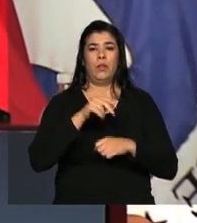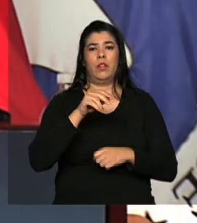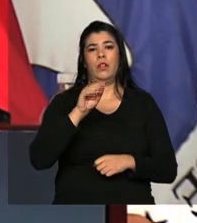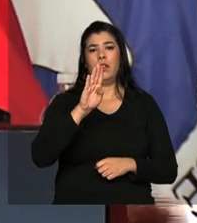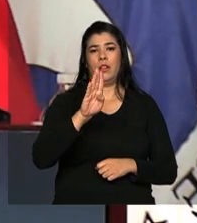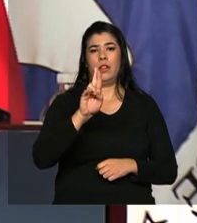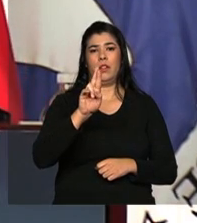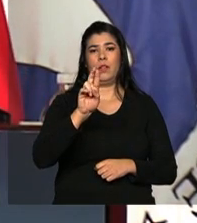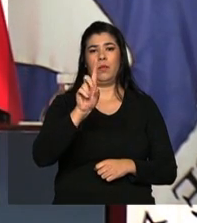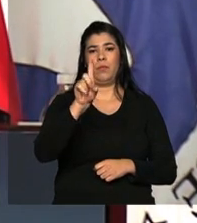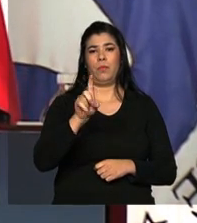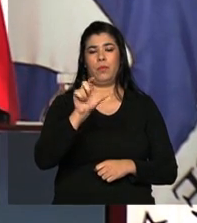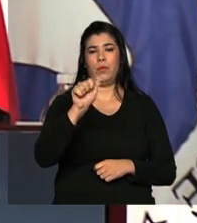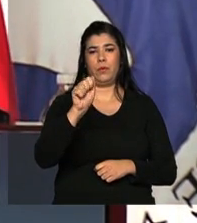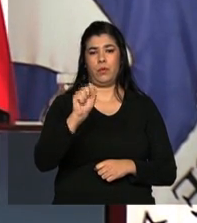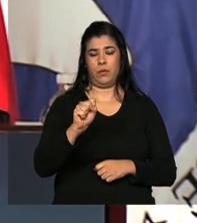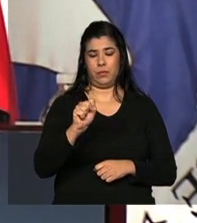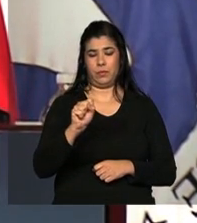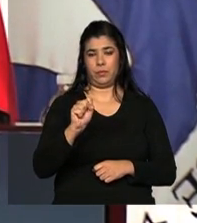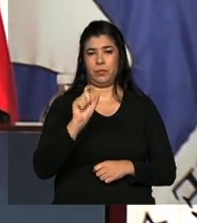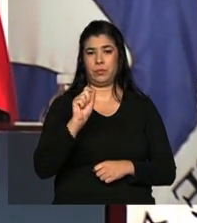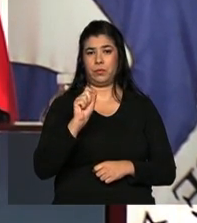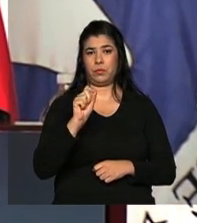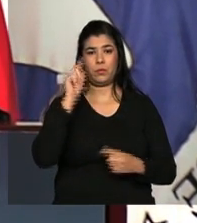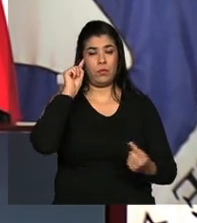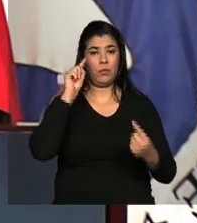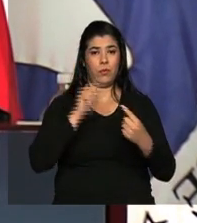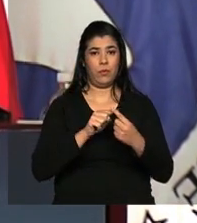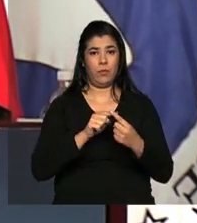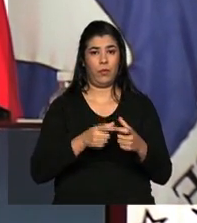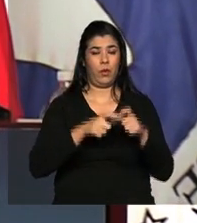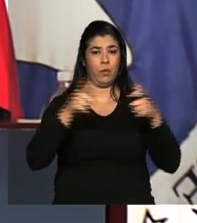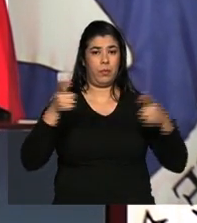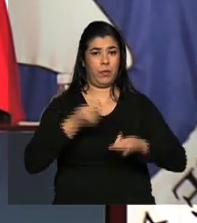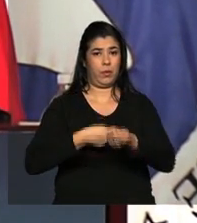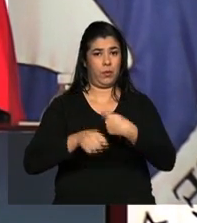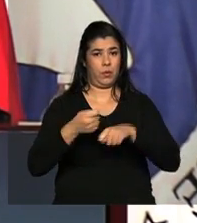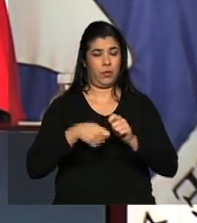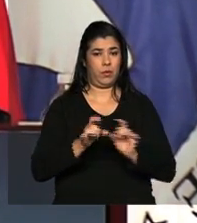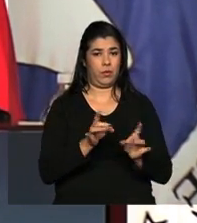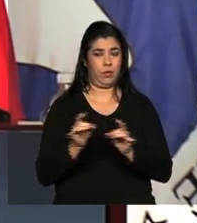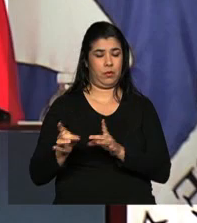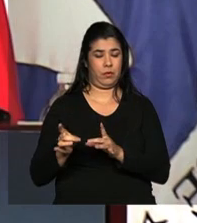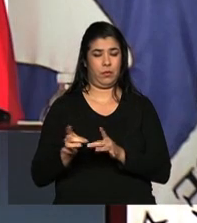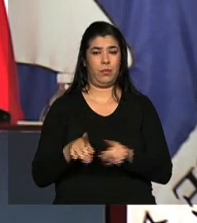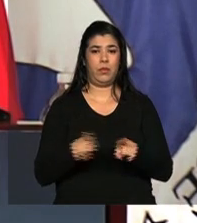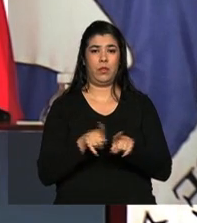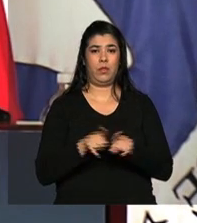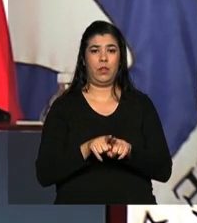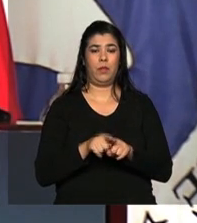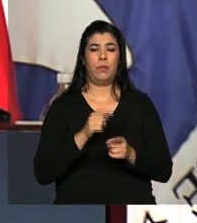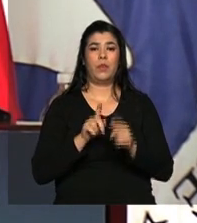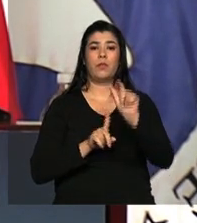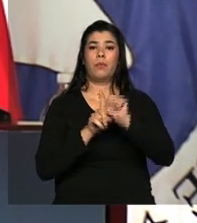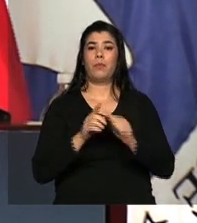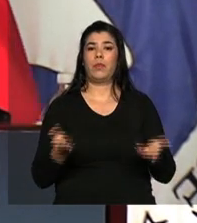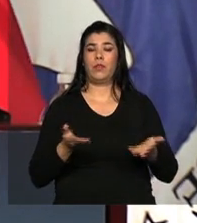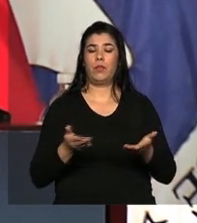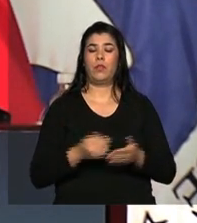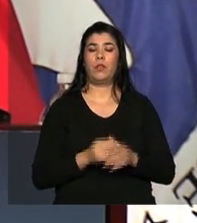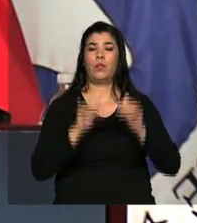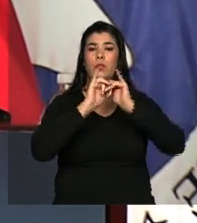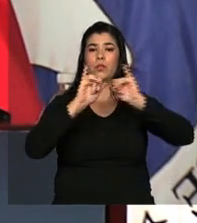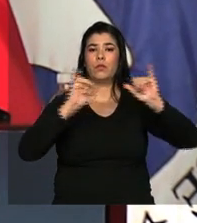comercial. No que se refere à infraestrutura, nós lançamos este mês a segunda fase do Programa de Investimentos